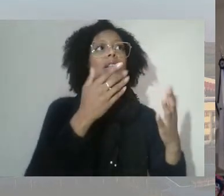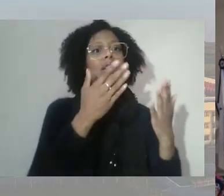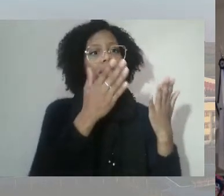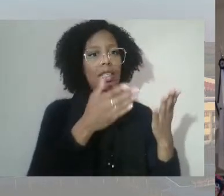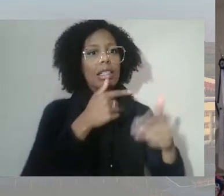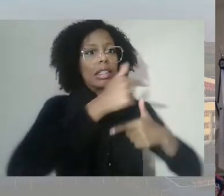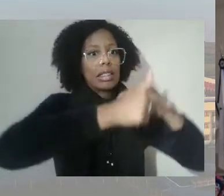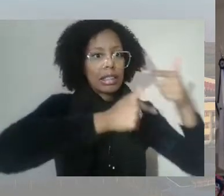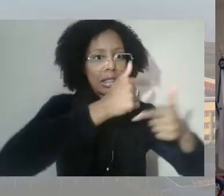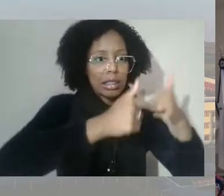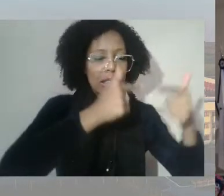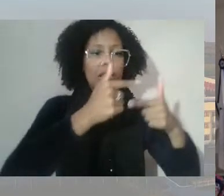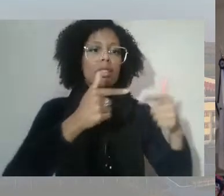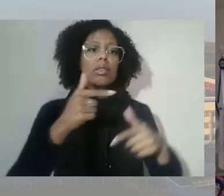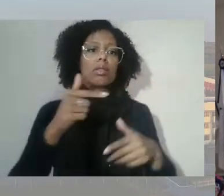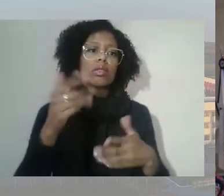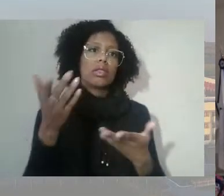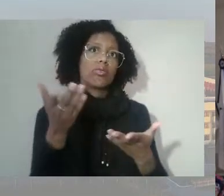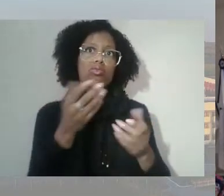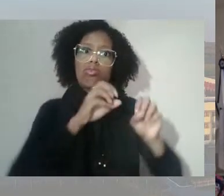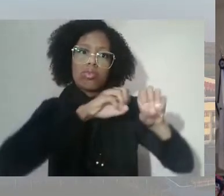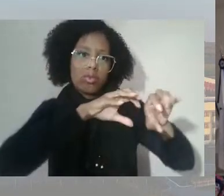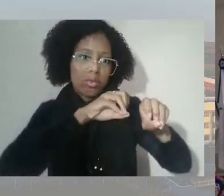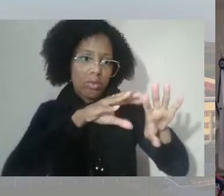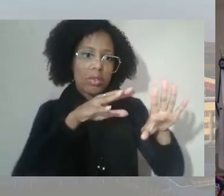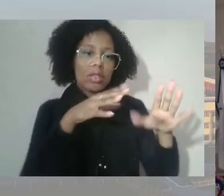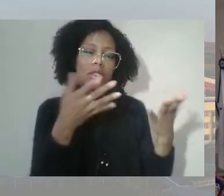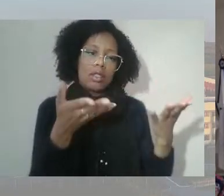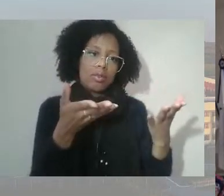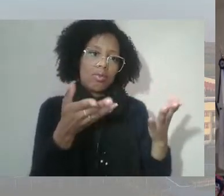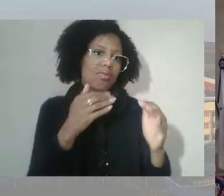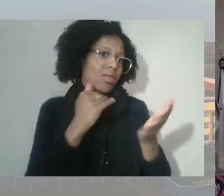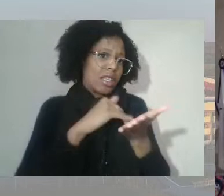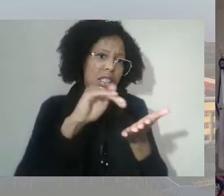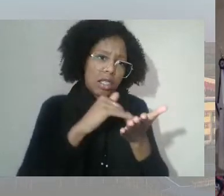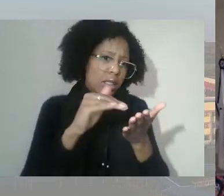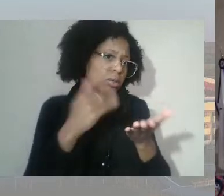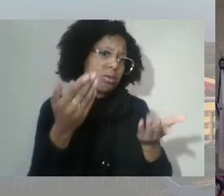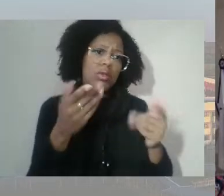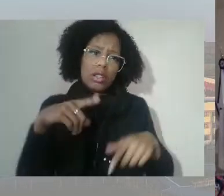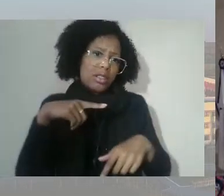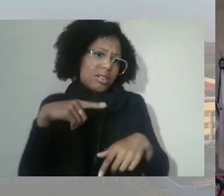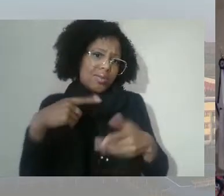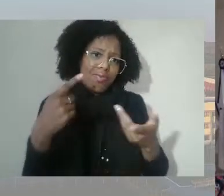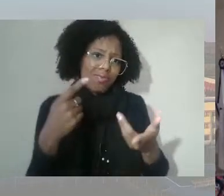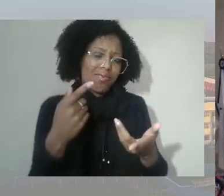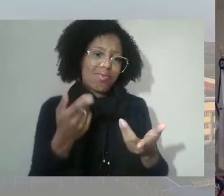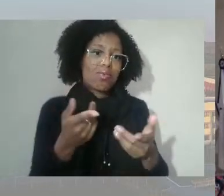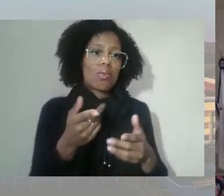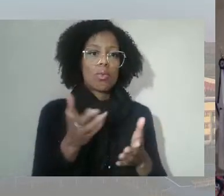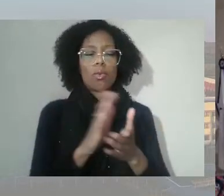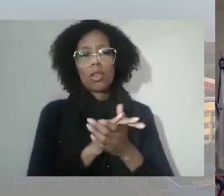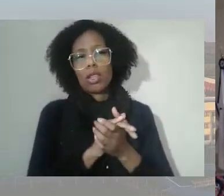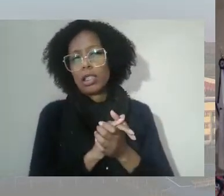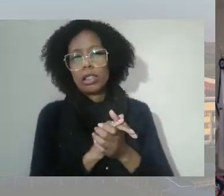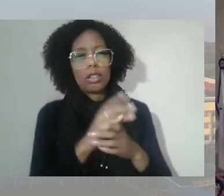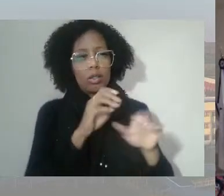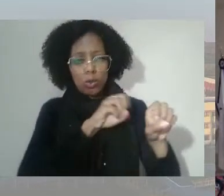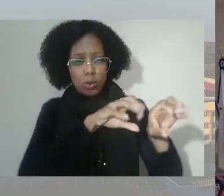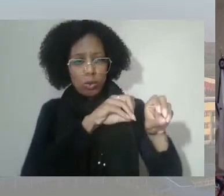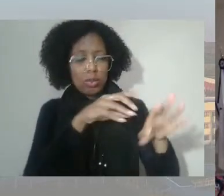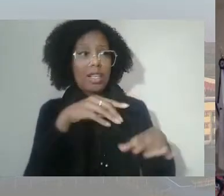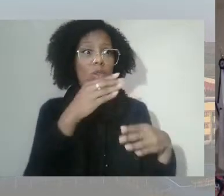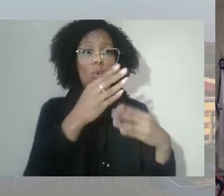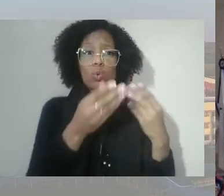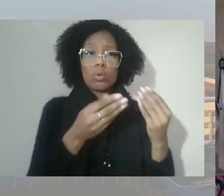ou seja a instituição de ensino, secretarias estaduais e assim por diante. Ministério da Educação, todo mundo está